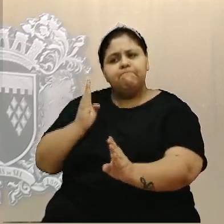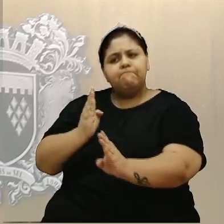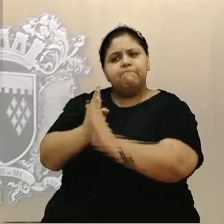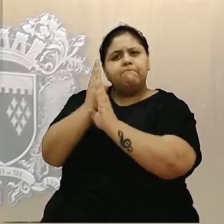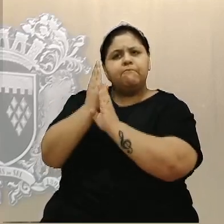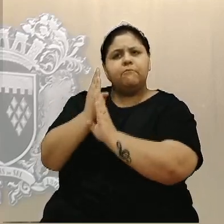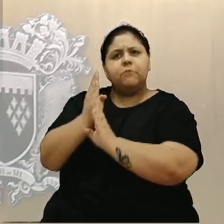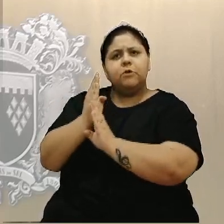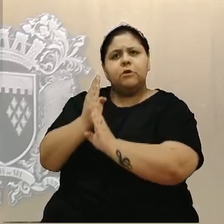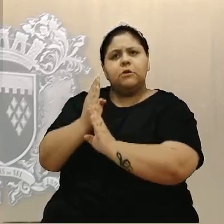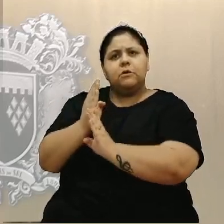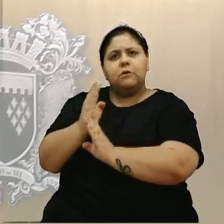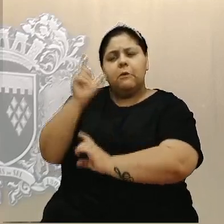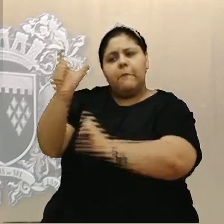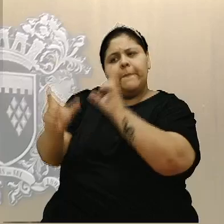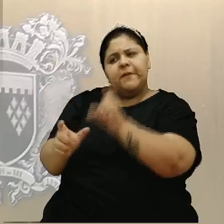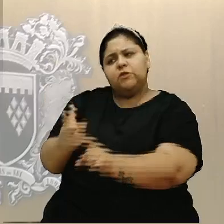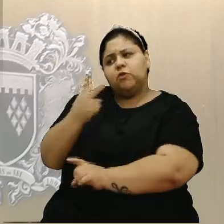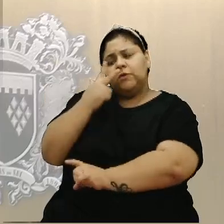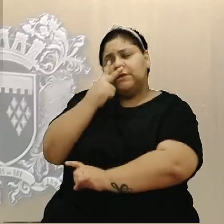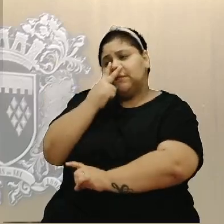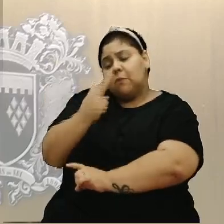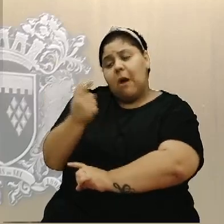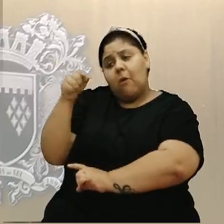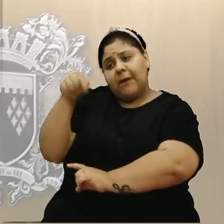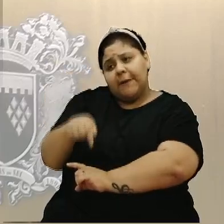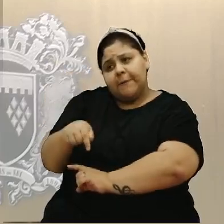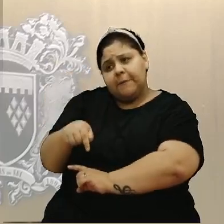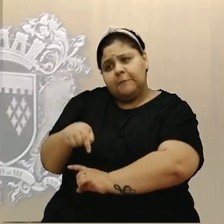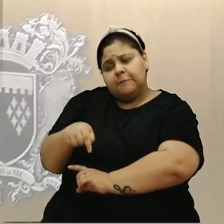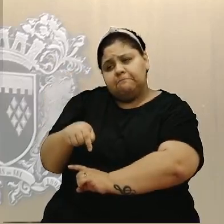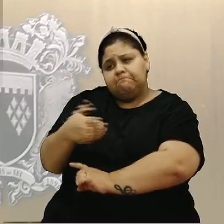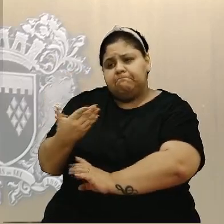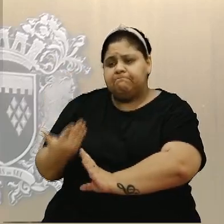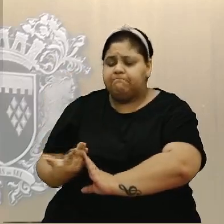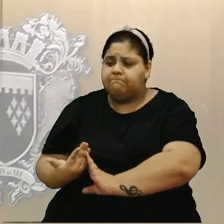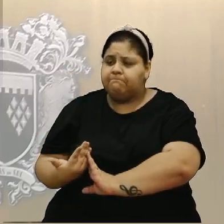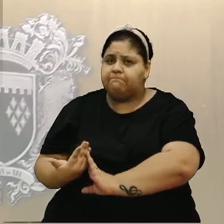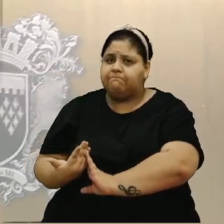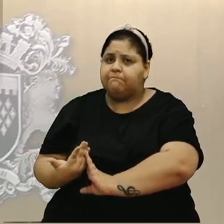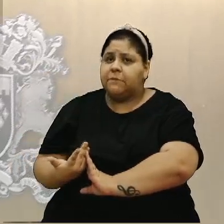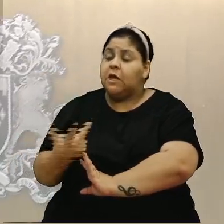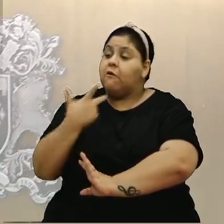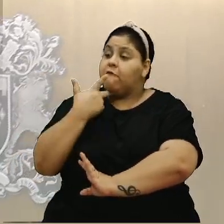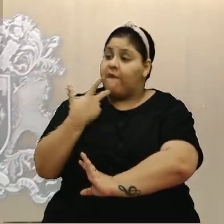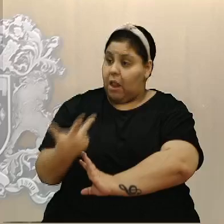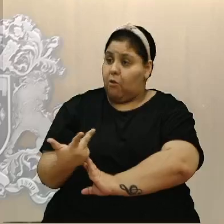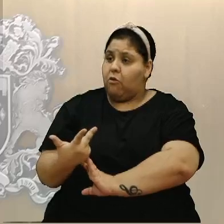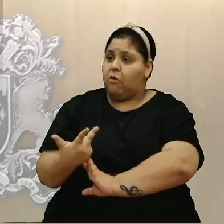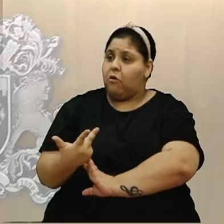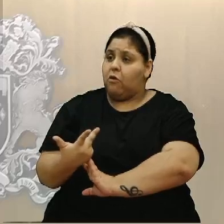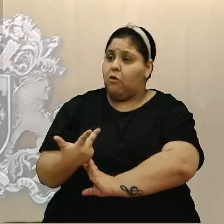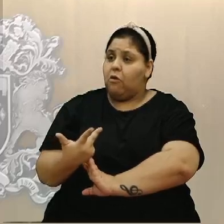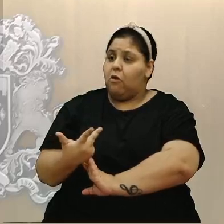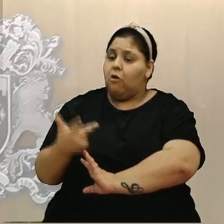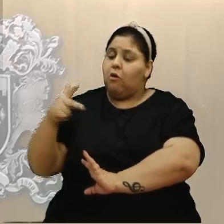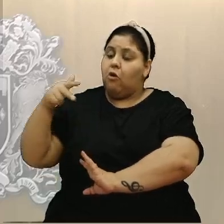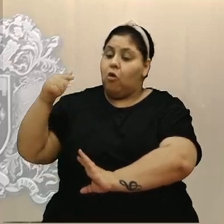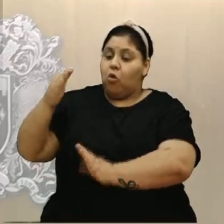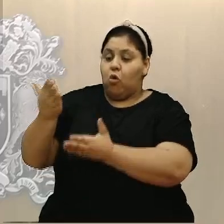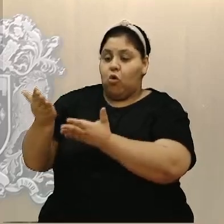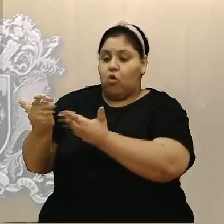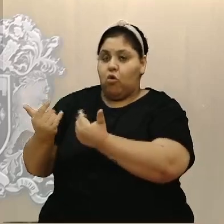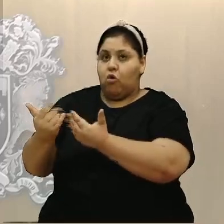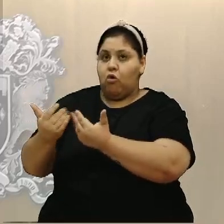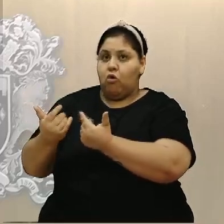mesmo tipo de gente aqui. Aquele senhor falou isso. O peregrino pegou a